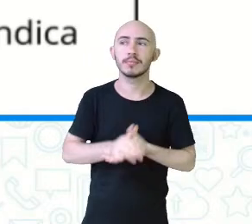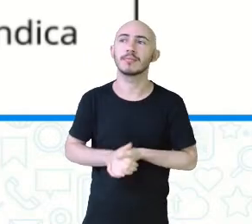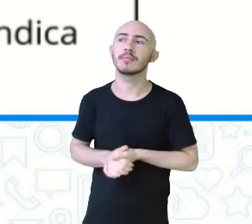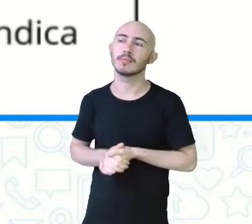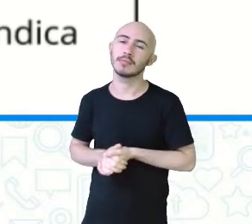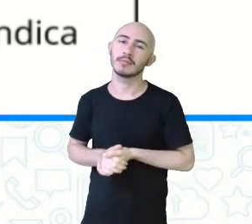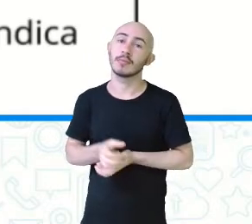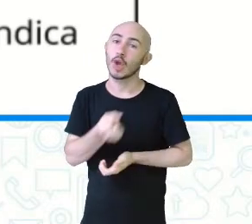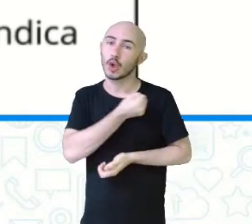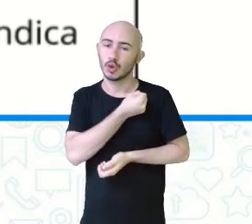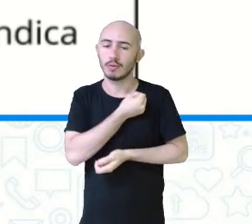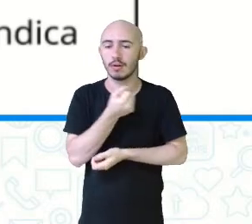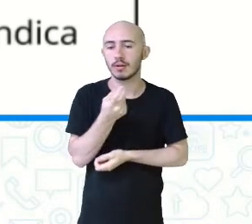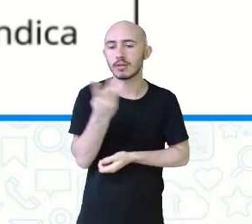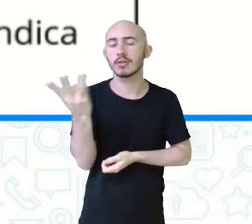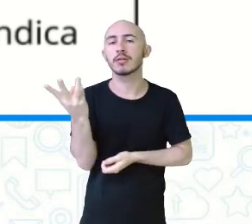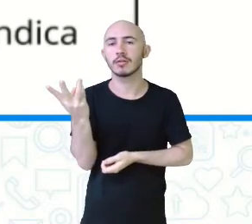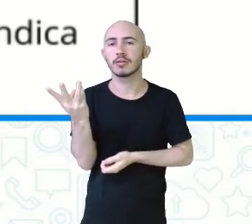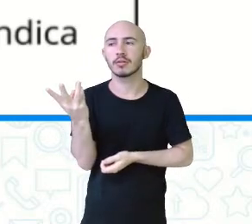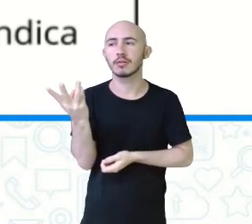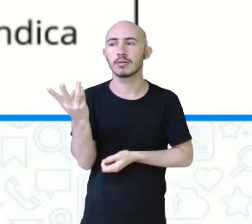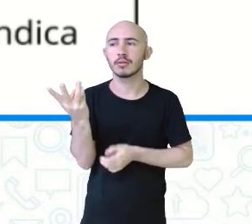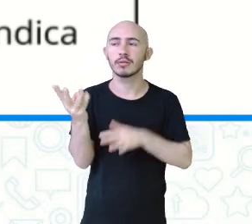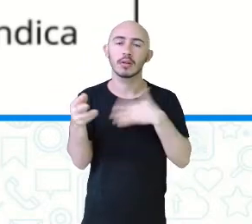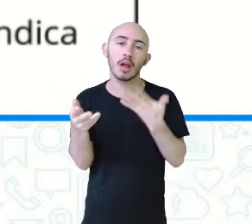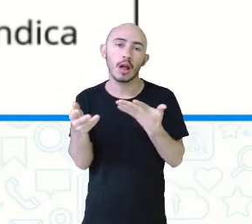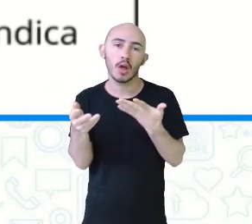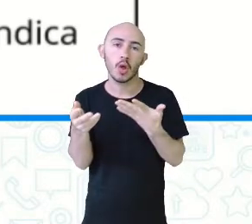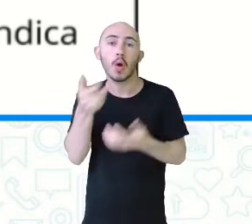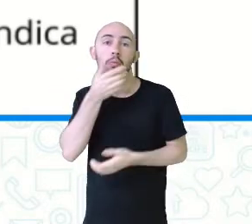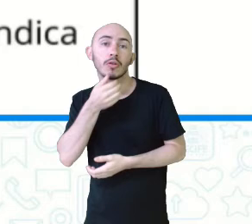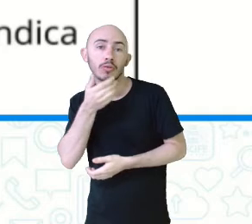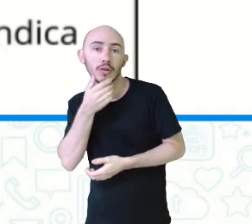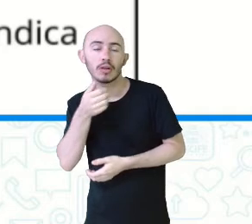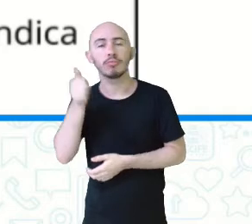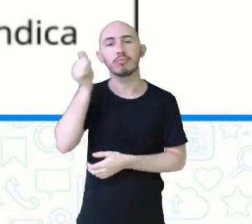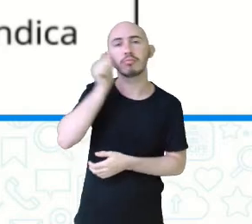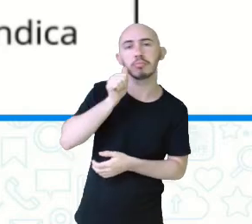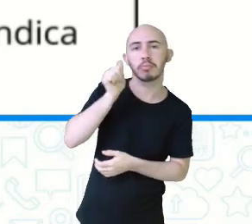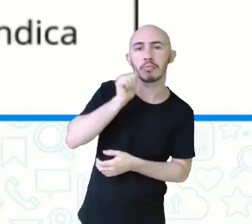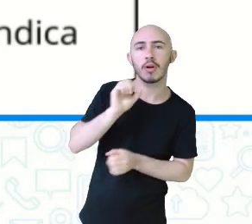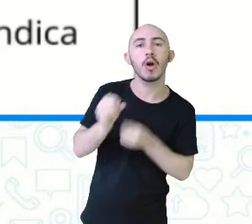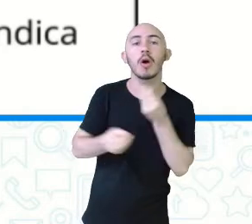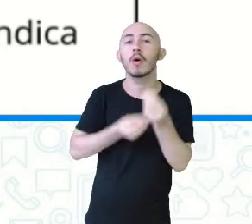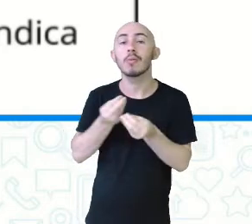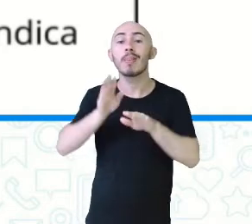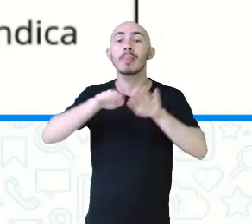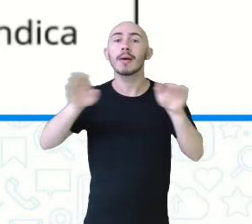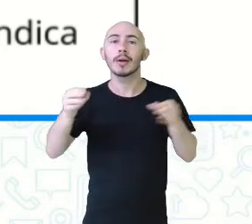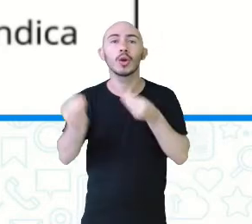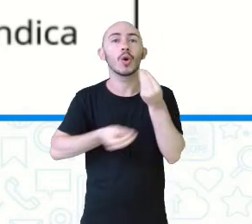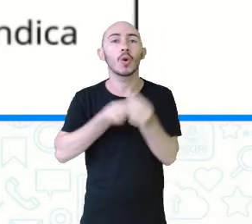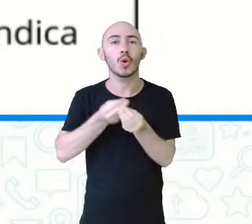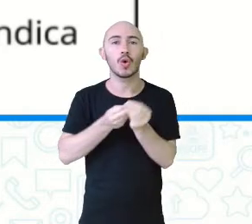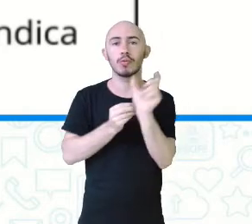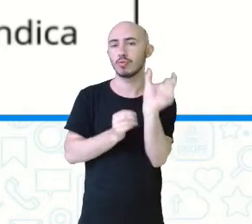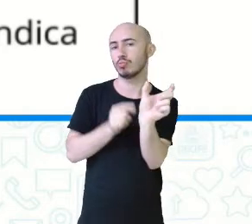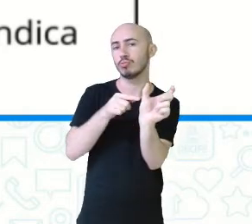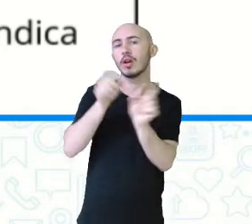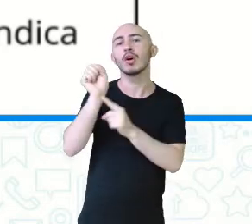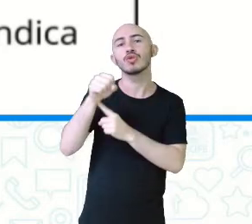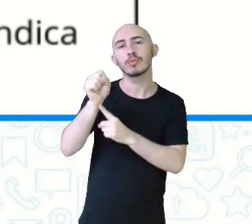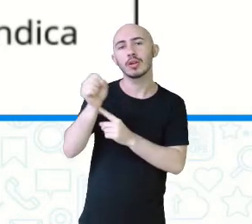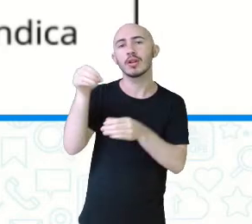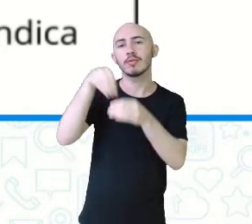ao número, do masculino para o feminino ou do feminino para o masculino, dependendo de como está lá o substantivo